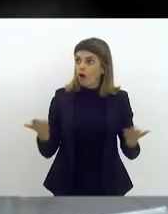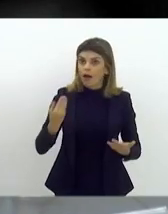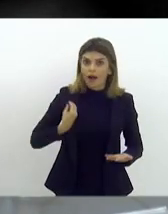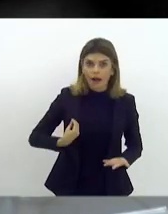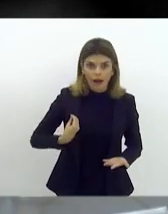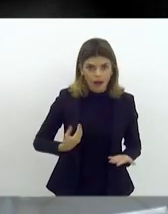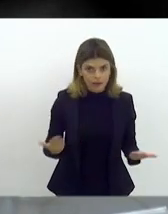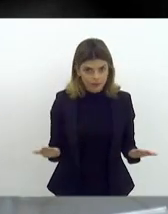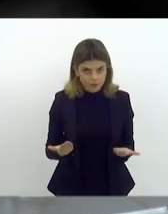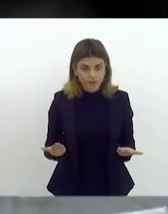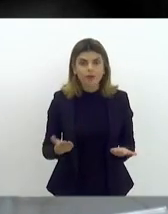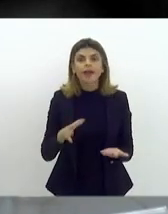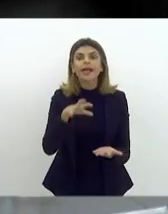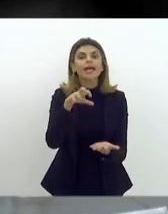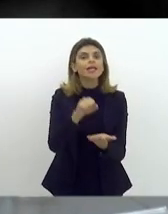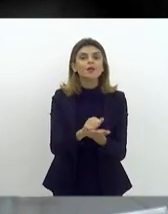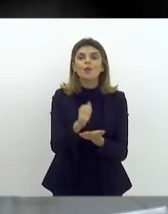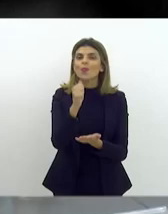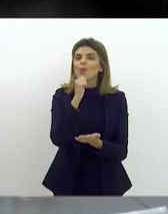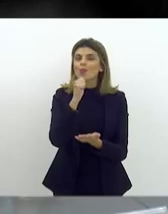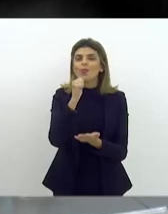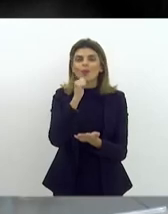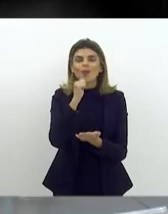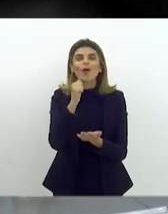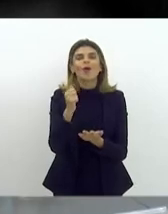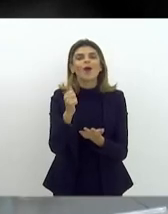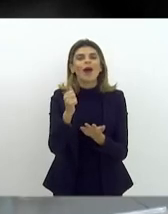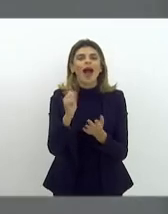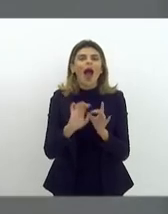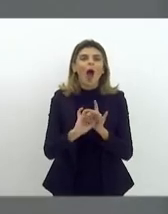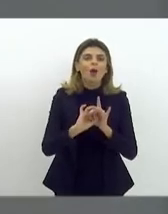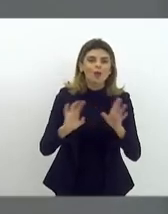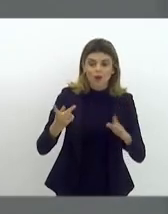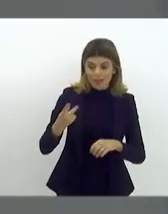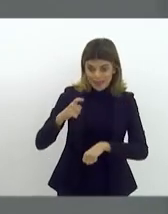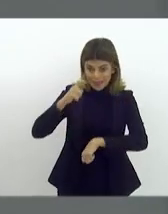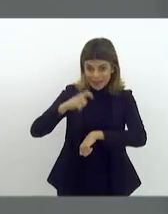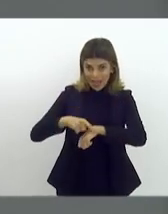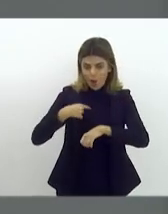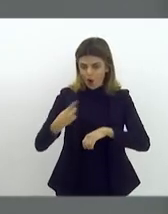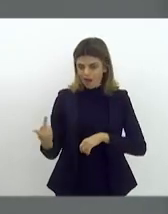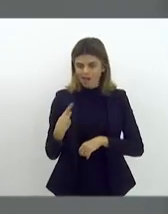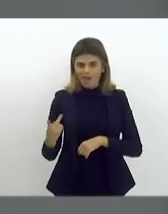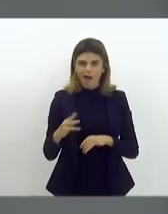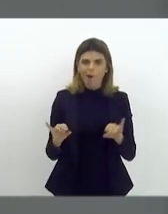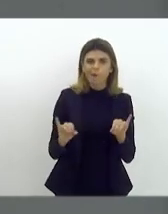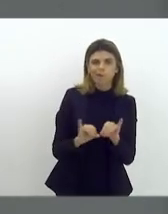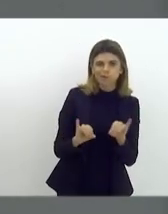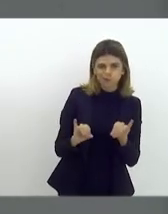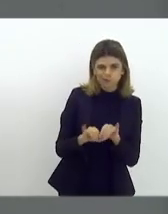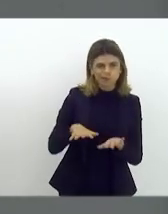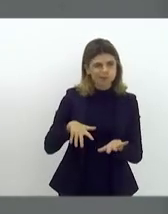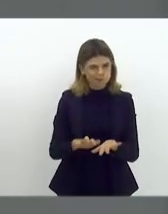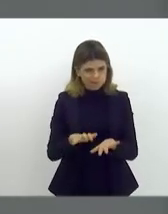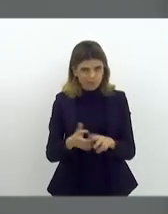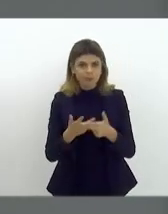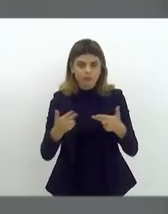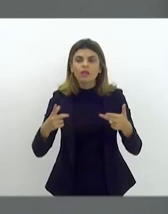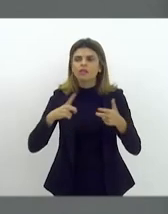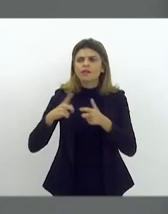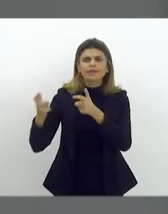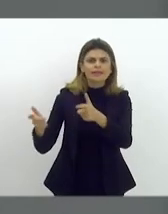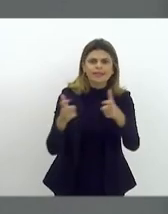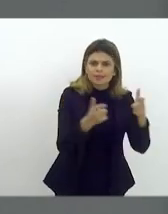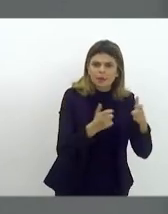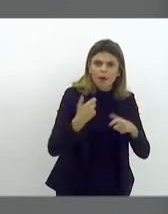é o registro não autorizado de intimidade sexual né então a gente sabe também que em muitos espaços